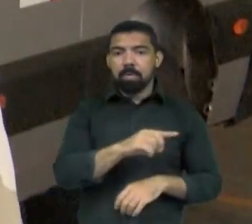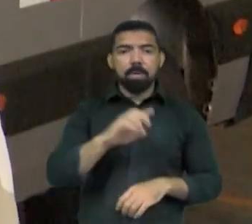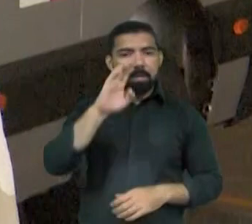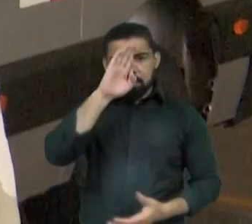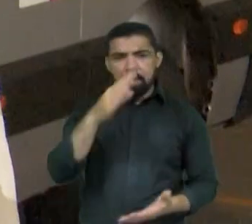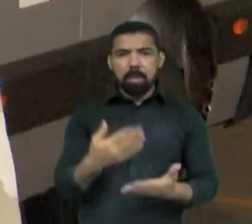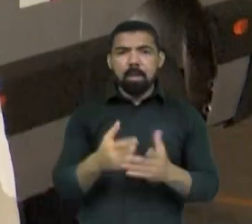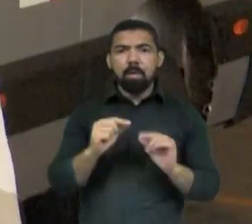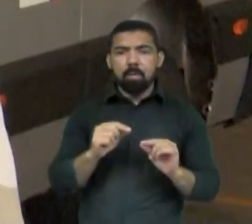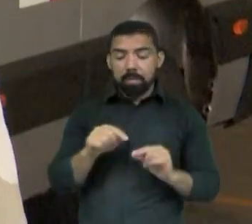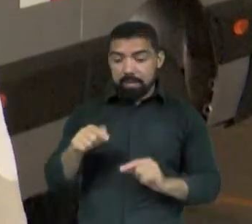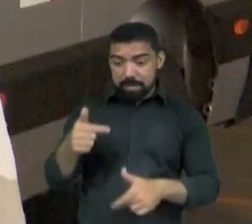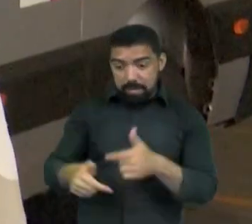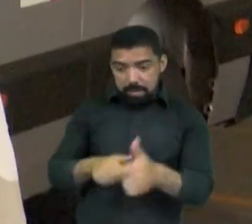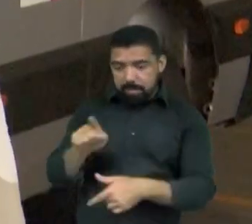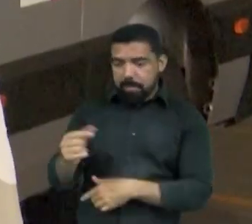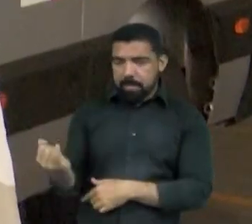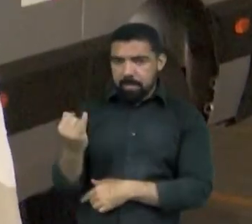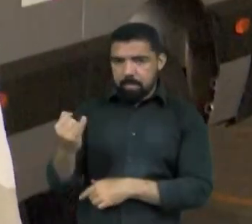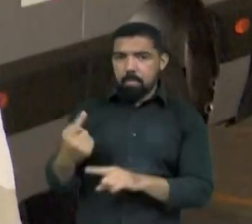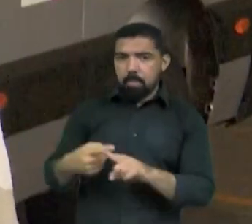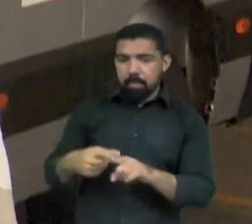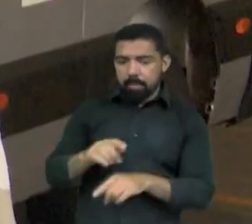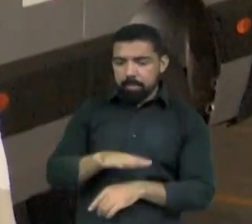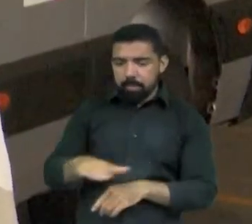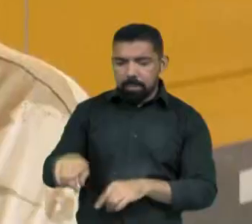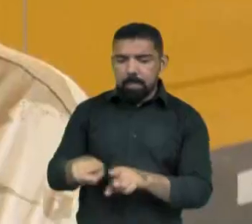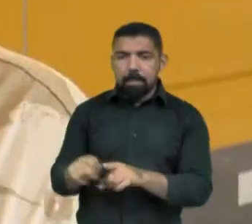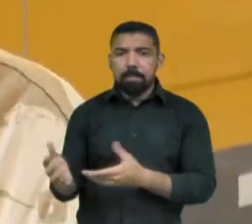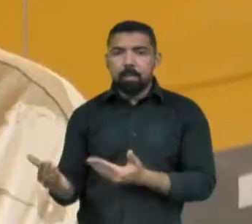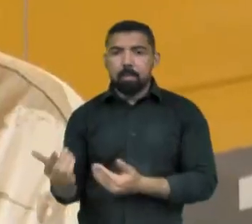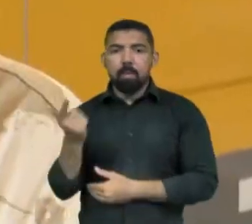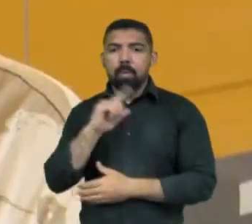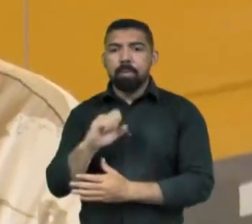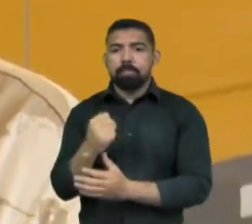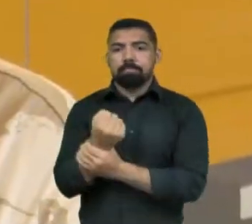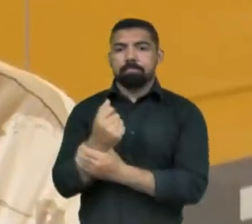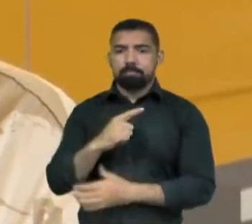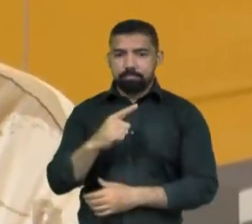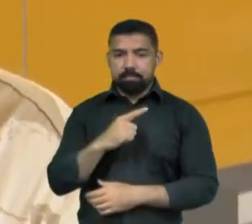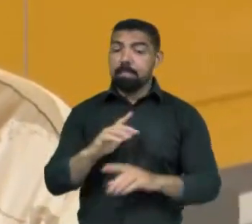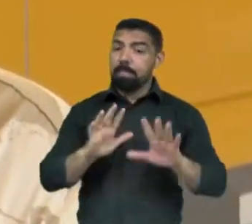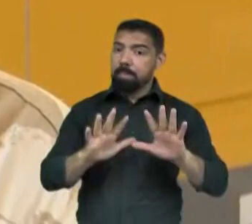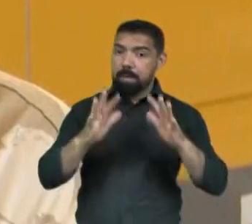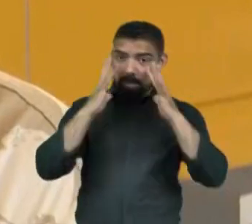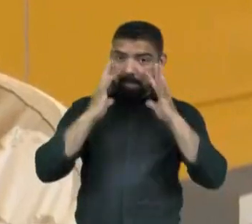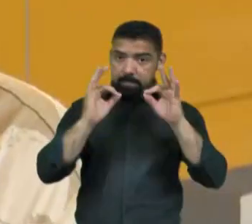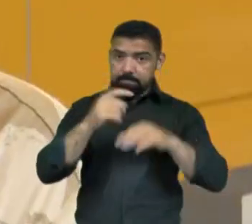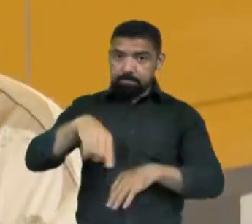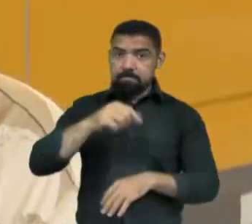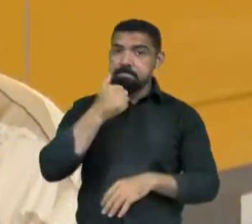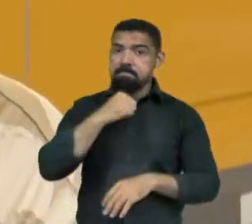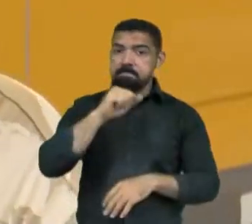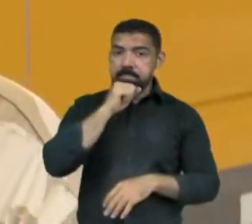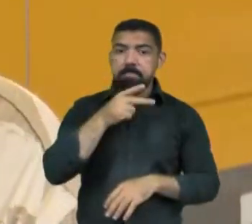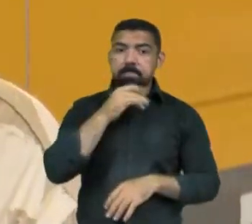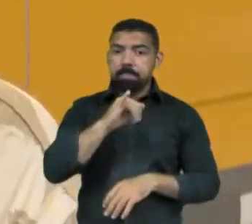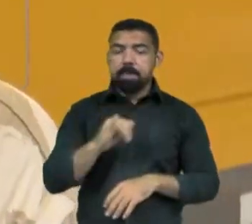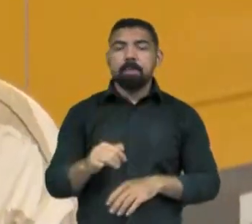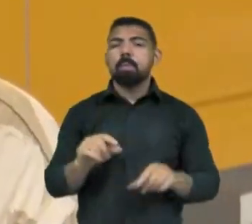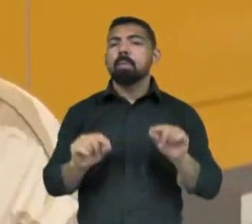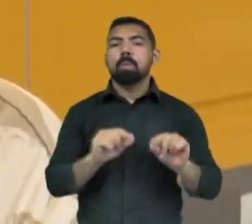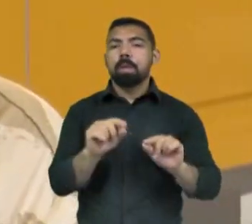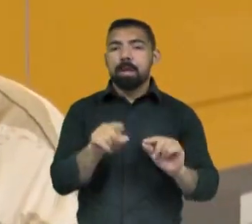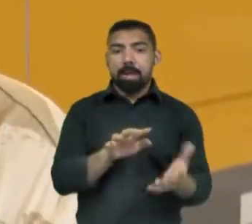que crianças e adolescentes sejam transportados com segurança. Mas ele alerta os pais a ficarem atentos ao contratar